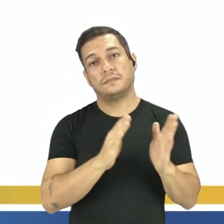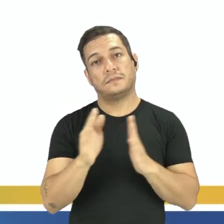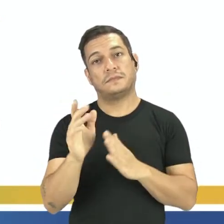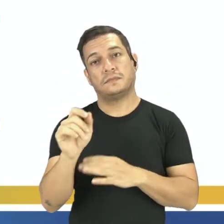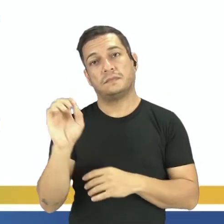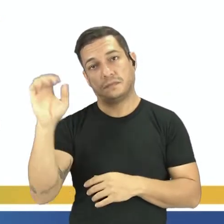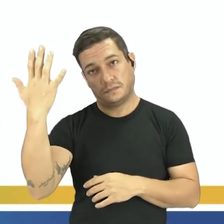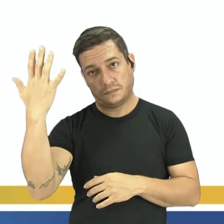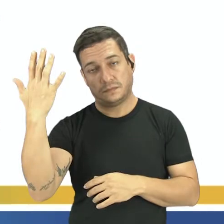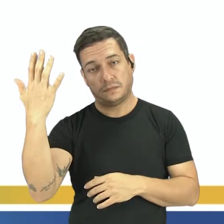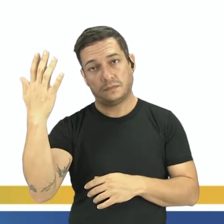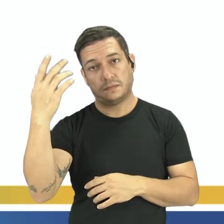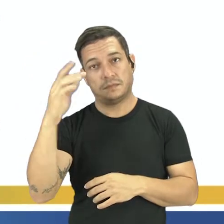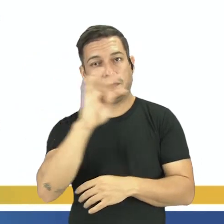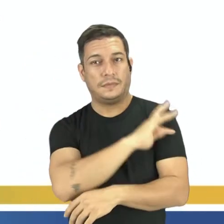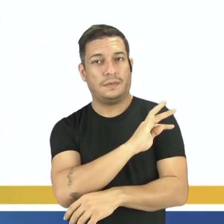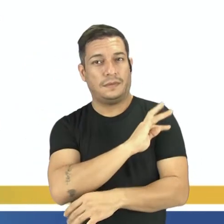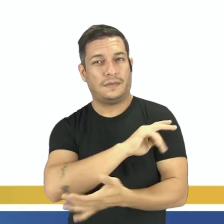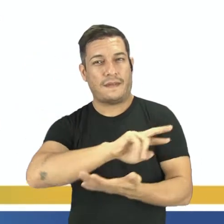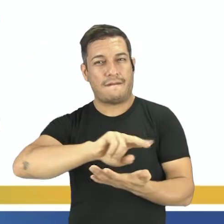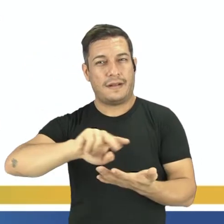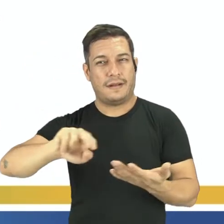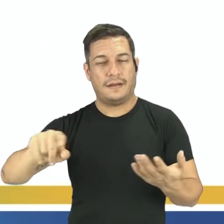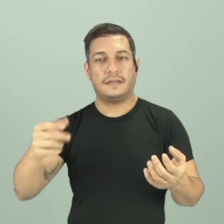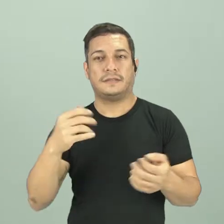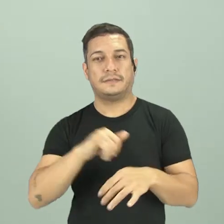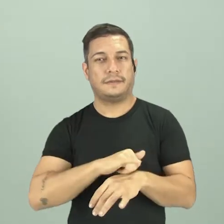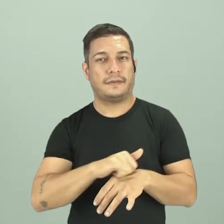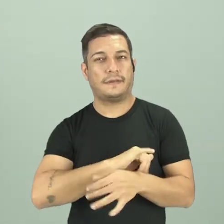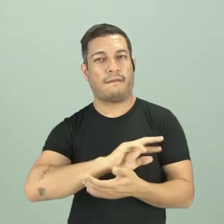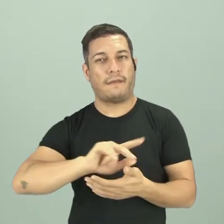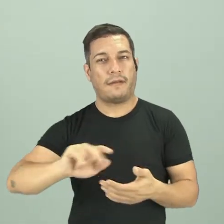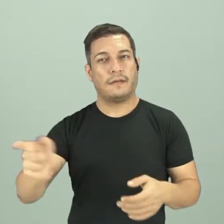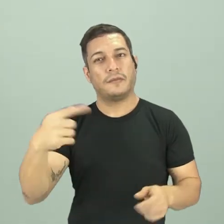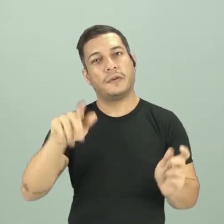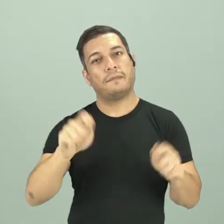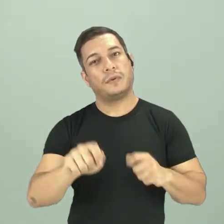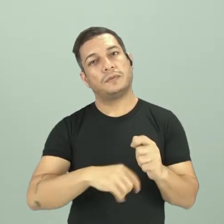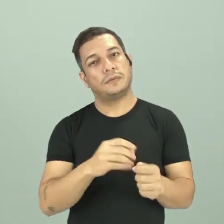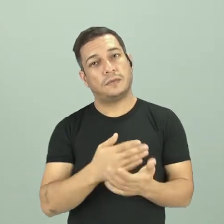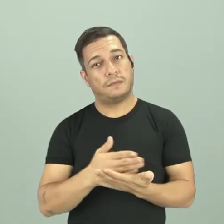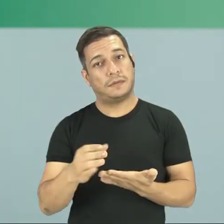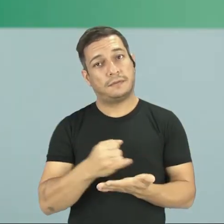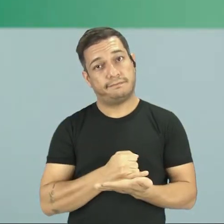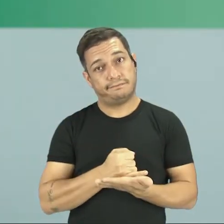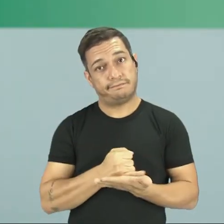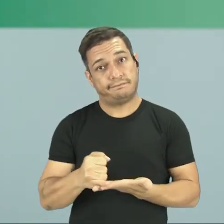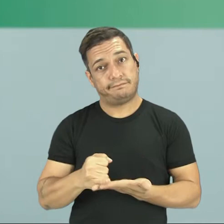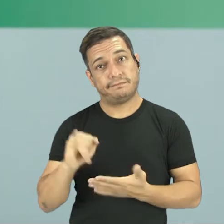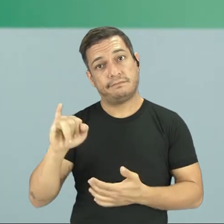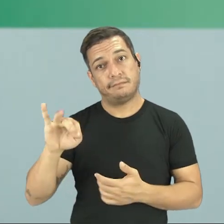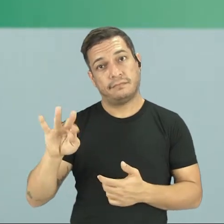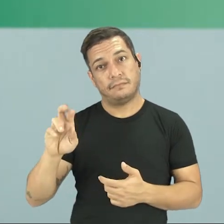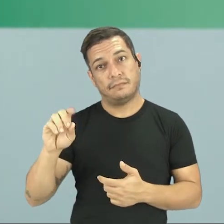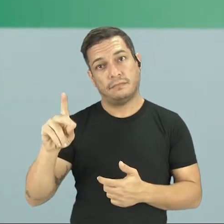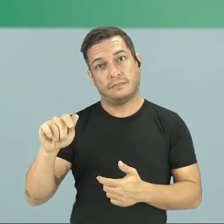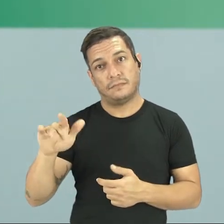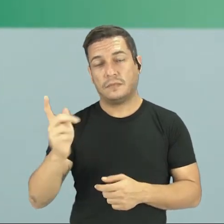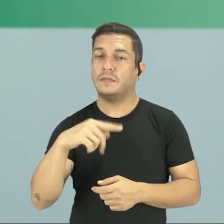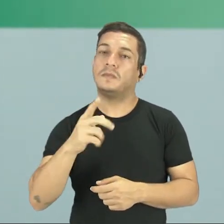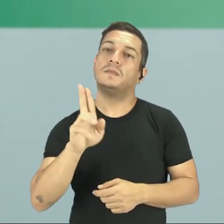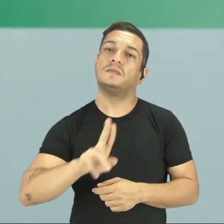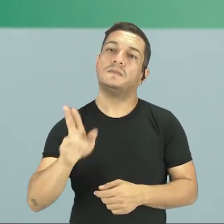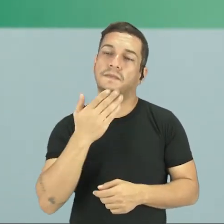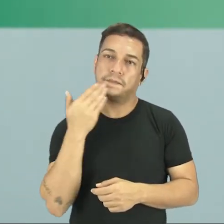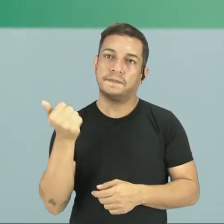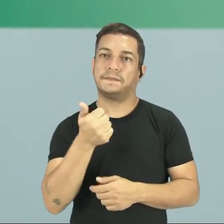de situações ali, de técnicas, né? De formas que você pode começar a tua introdução, tá? Aí você vai usar aquela que você consegue dominar